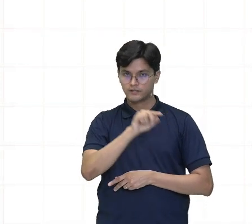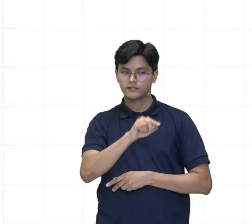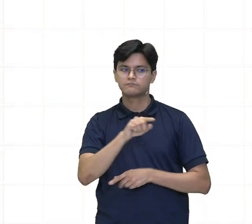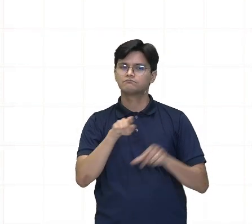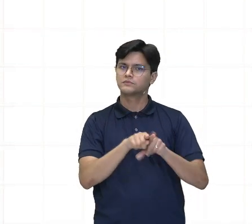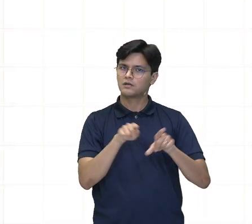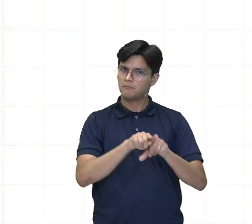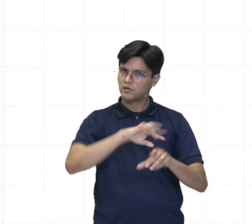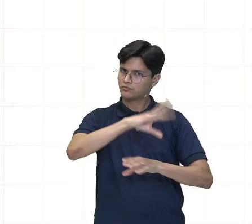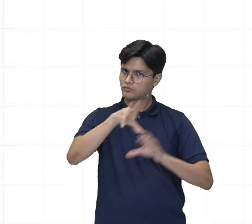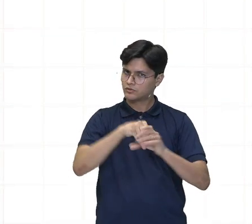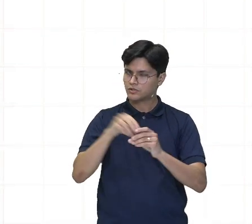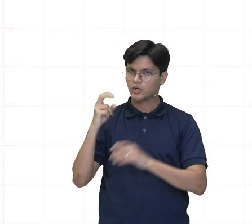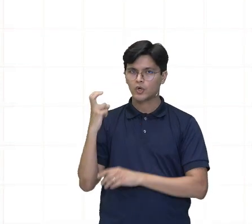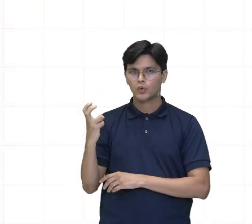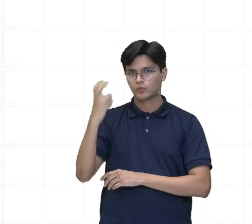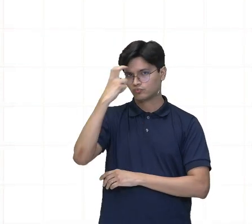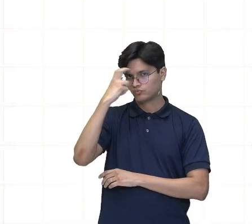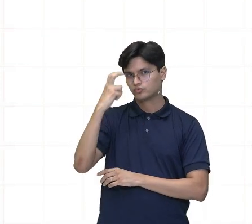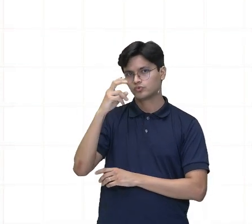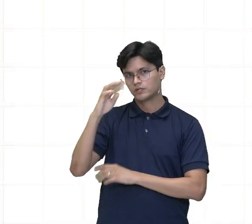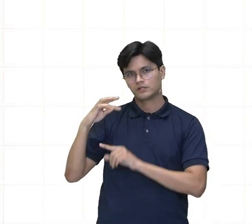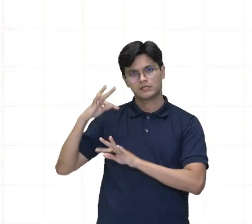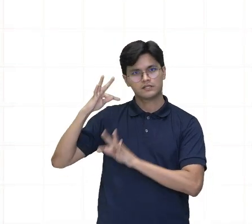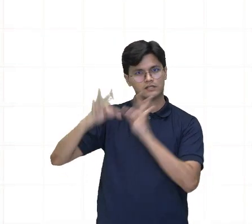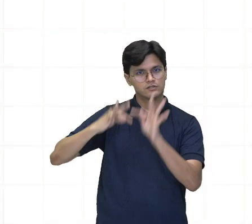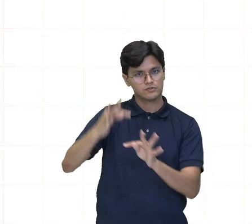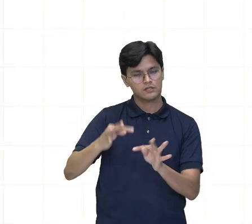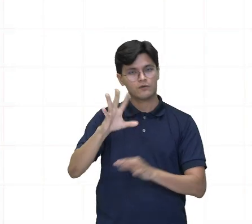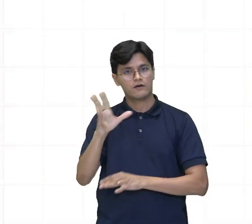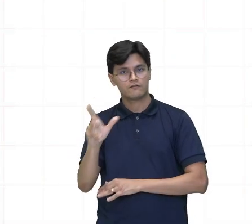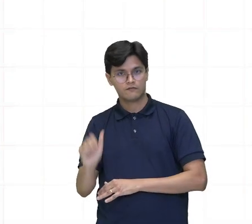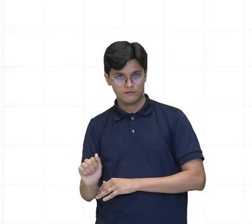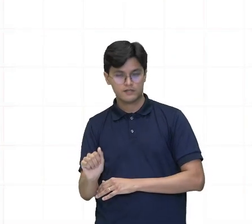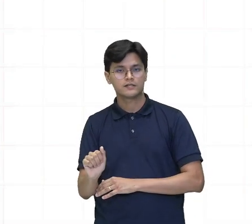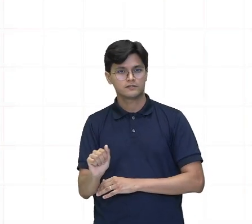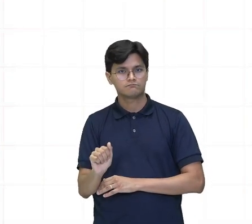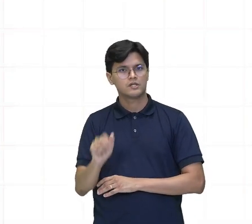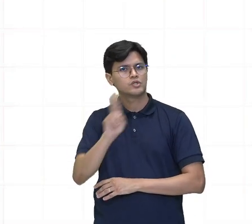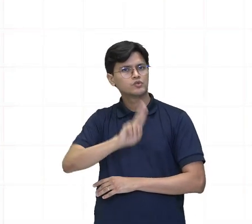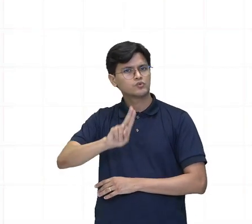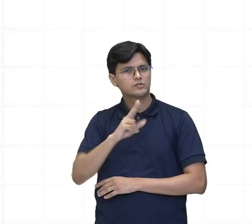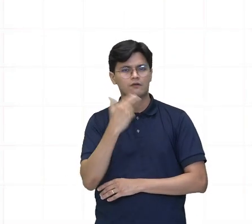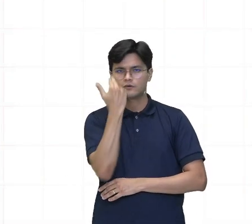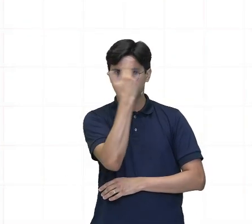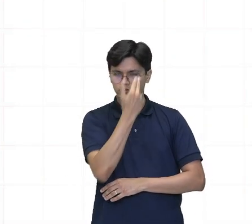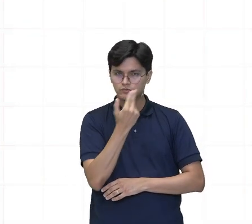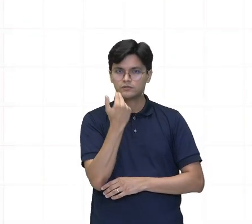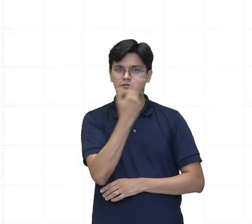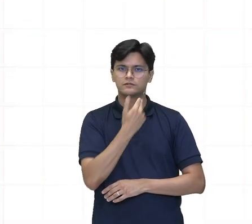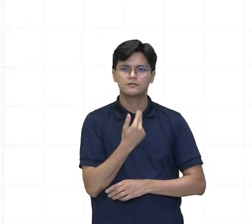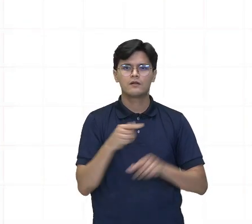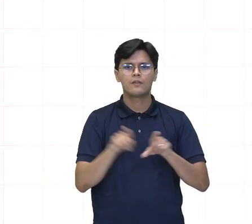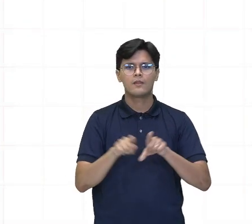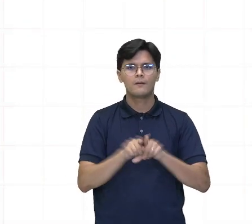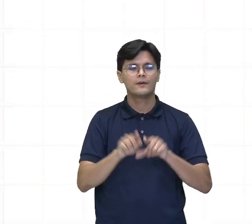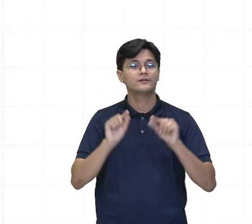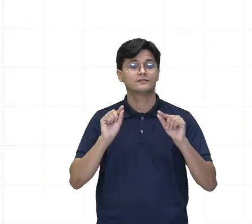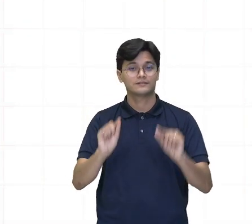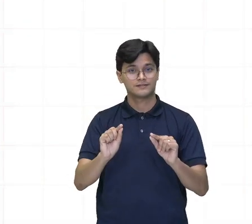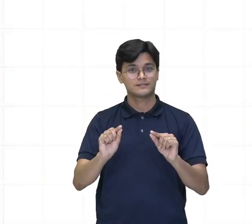tradicional africana. À medida que eles faziam essas pinturas em seus rostos, né, era também uma forma de eles fazerem